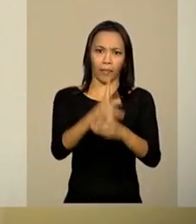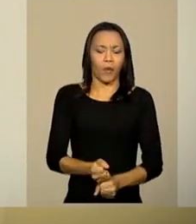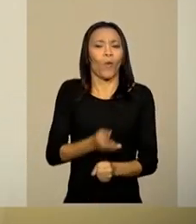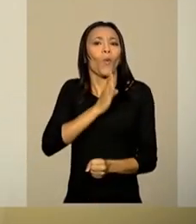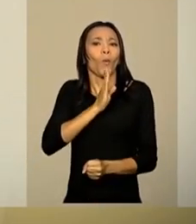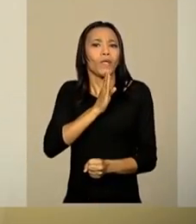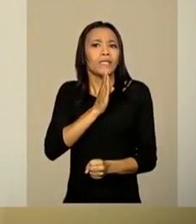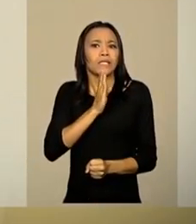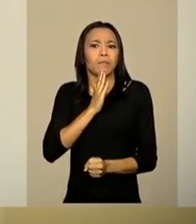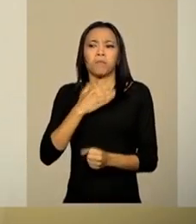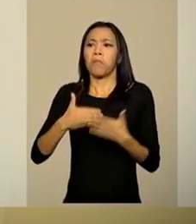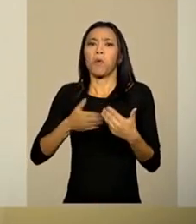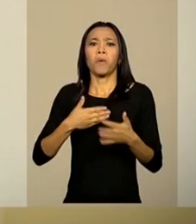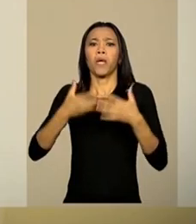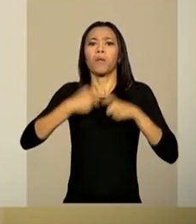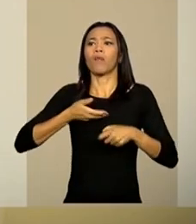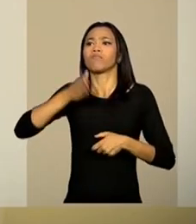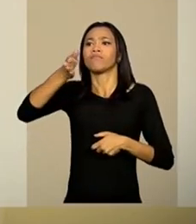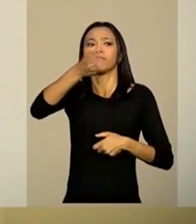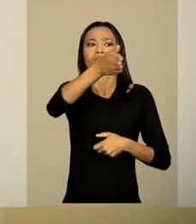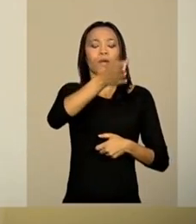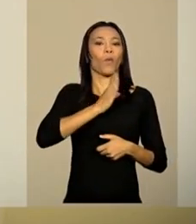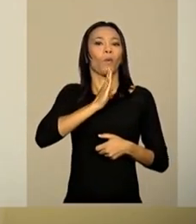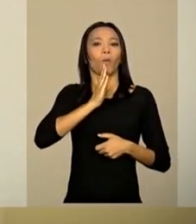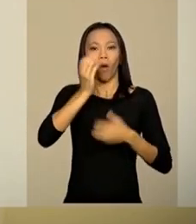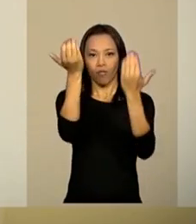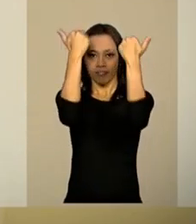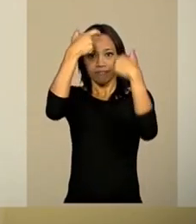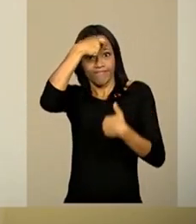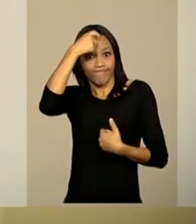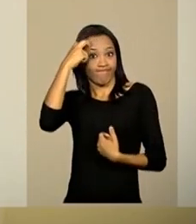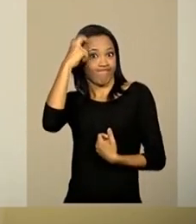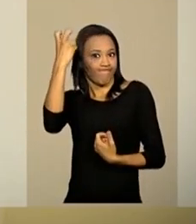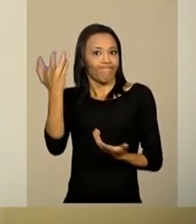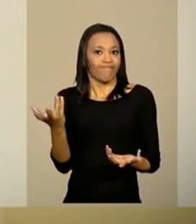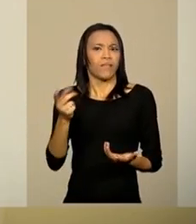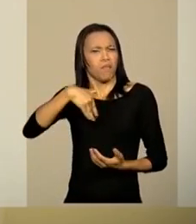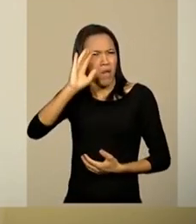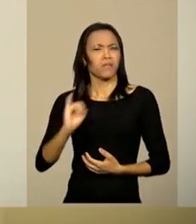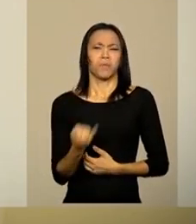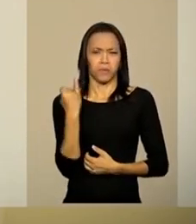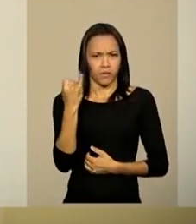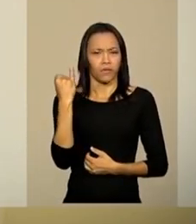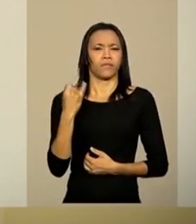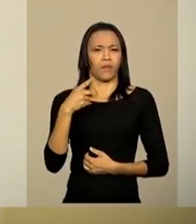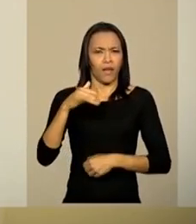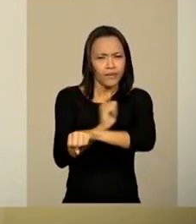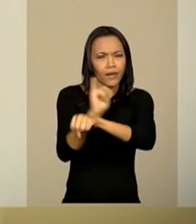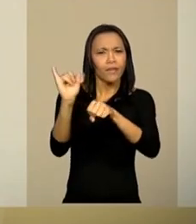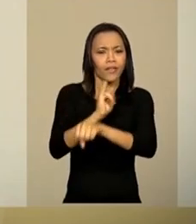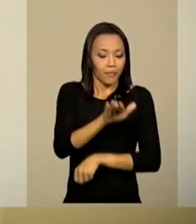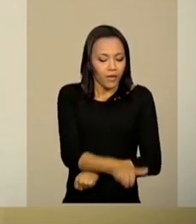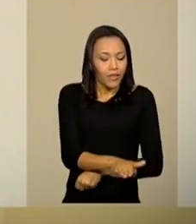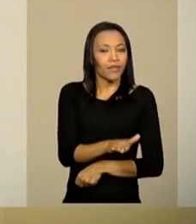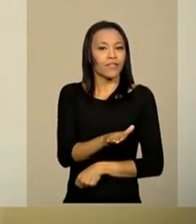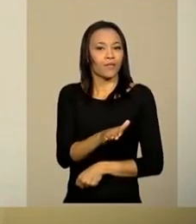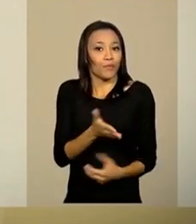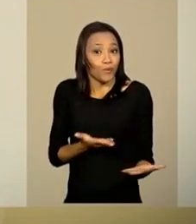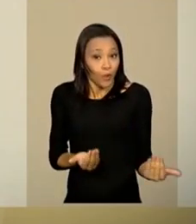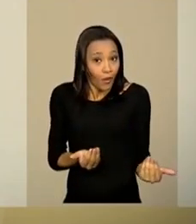ele carrega para onde quer que ele vá. Isso é mais que importante, Max. É estratégico para a criança, para o